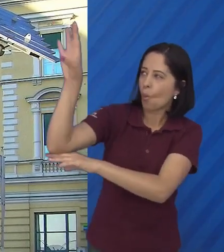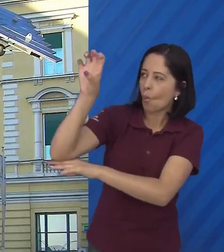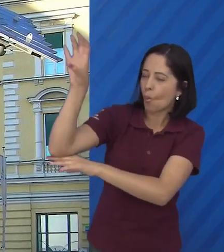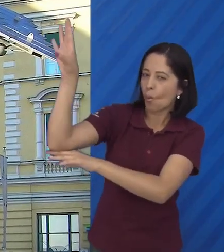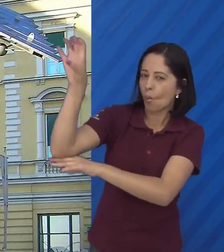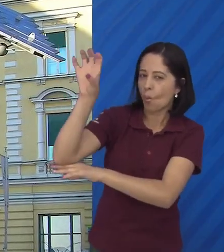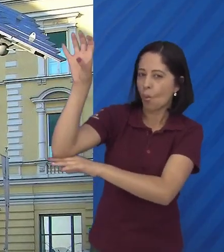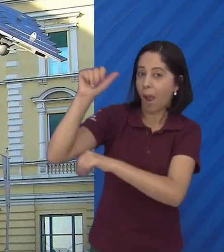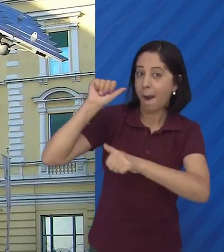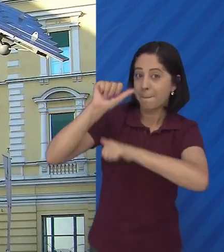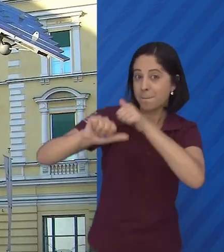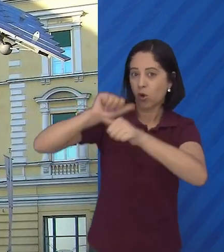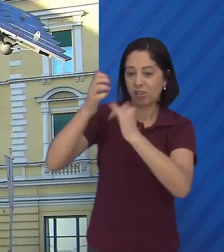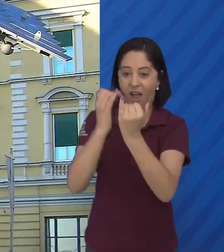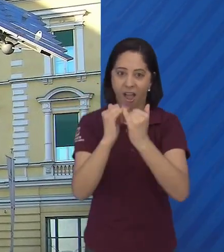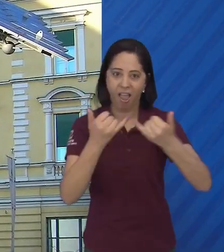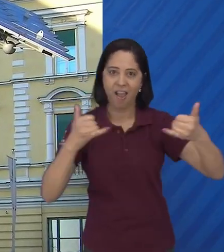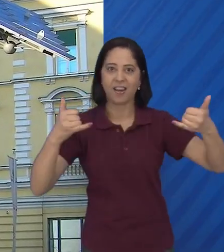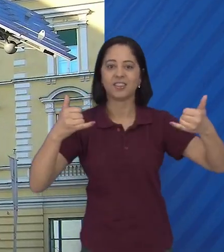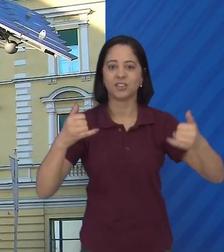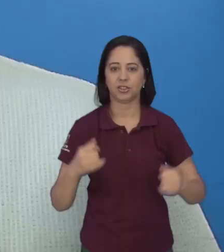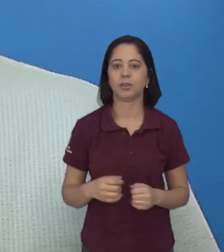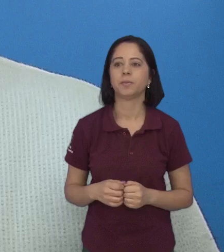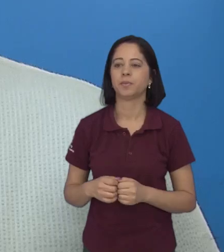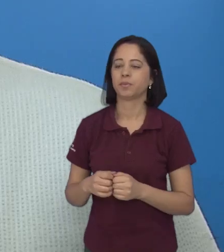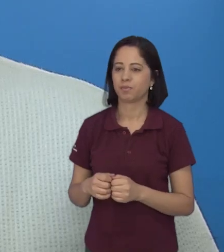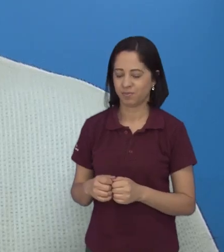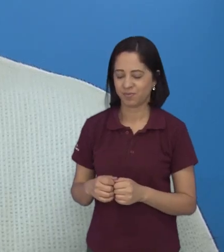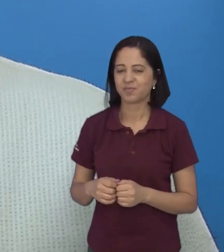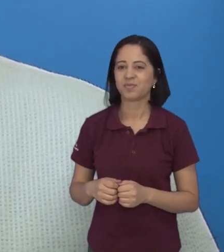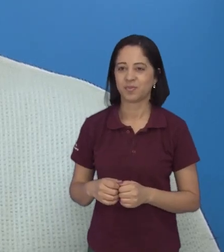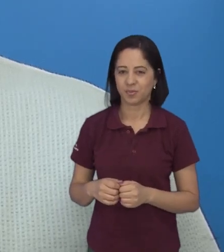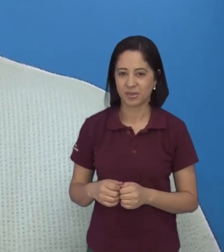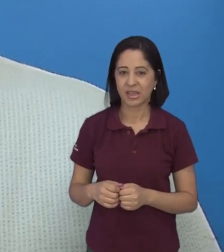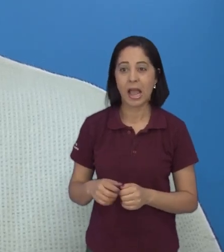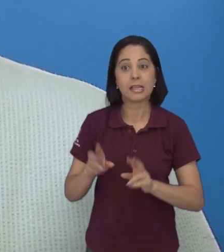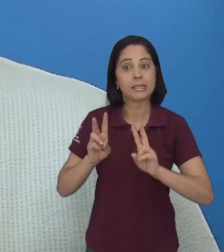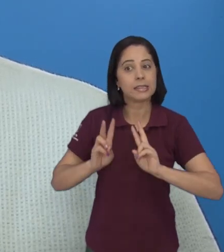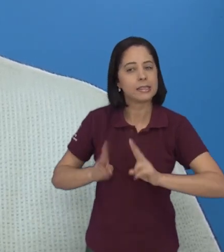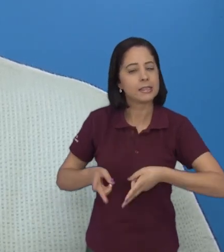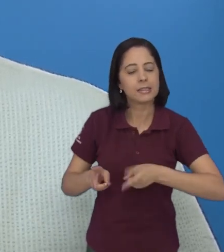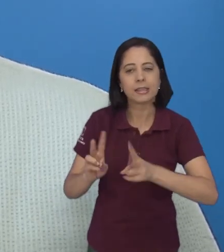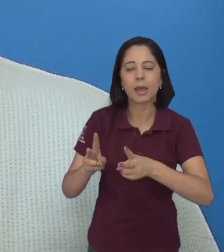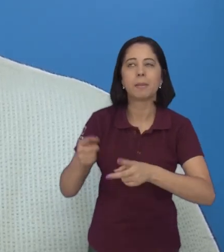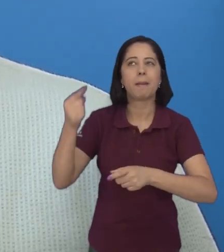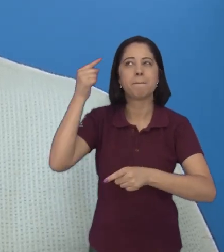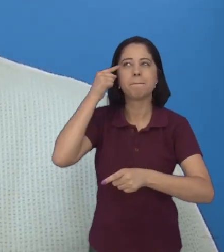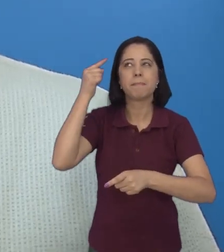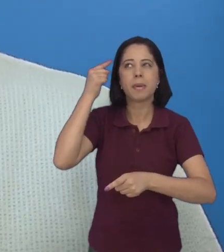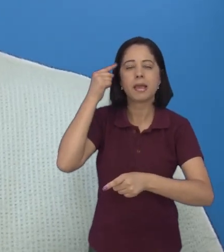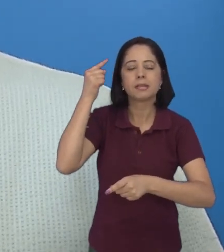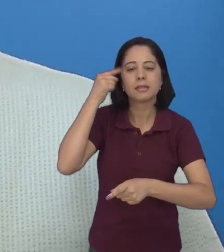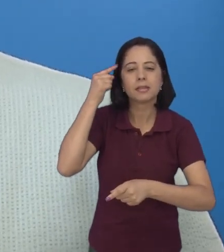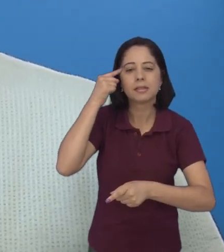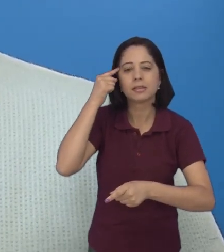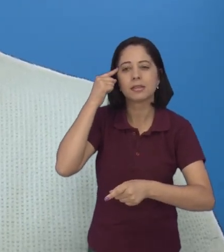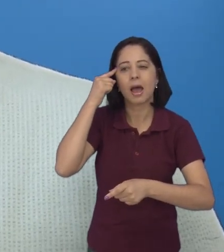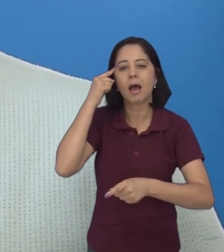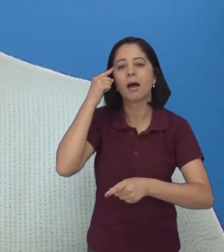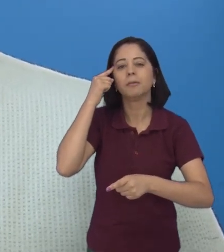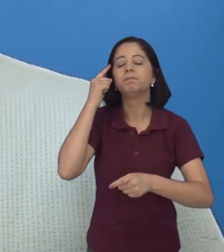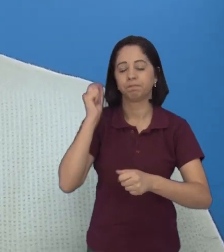energia do sol e produzir energia elétrica. Todo incentivo que é feito pensando